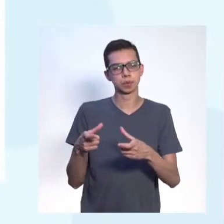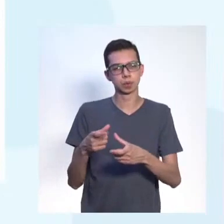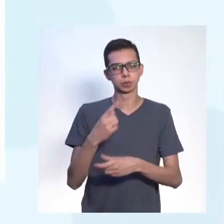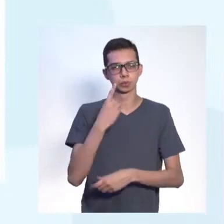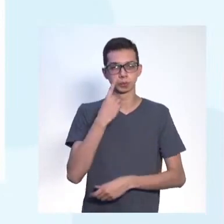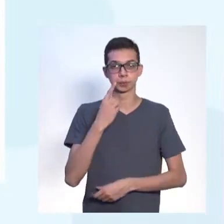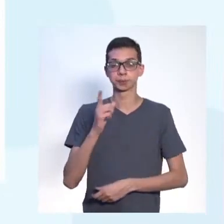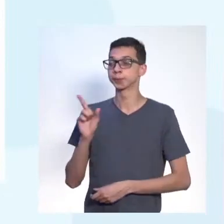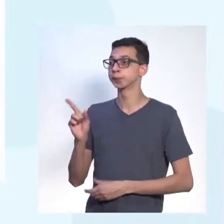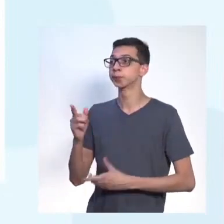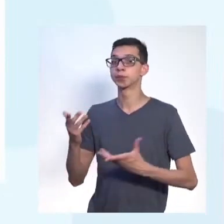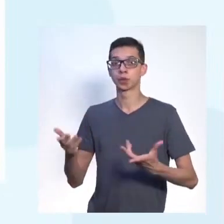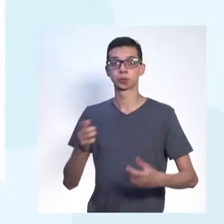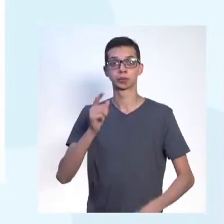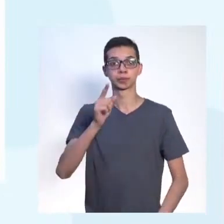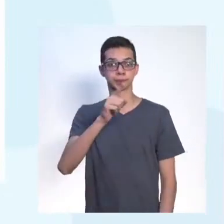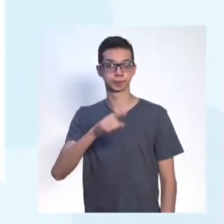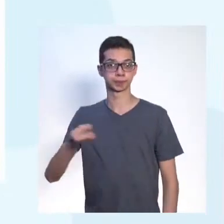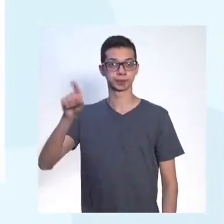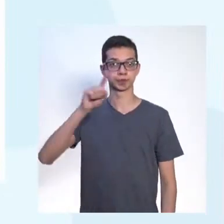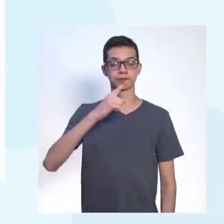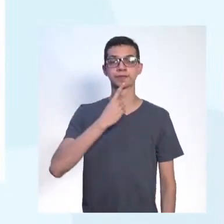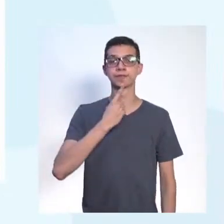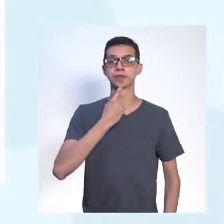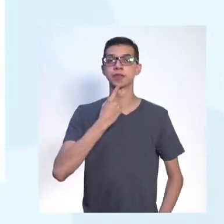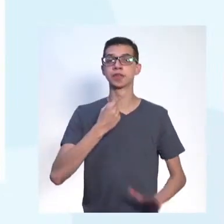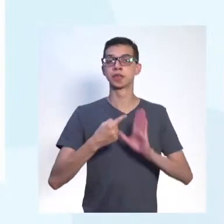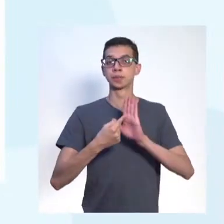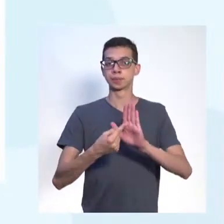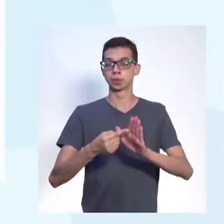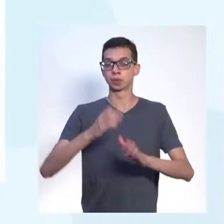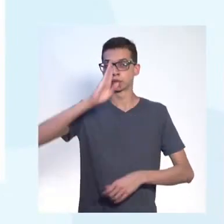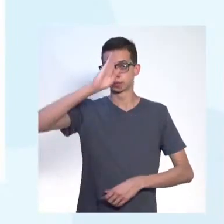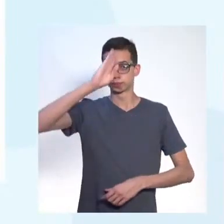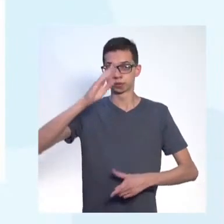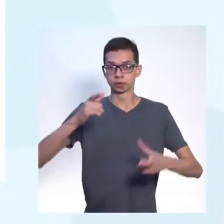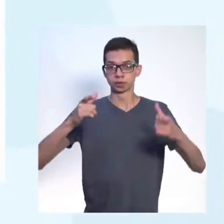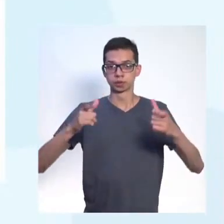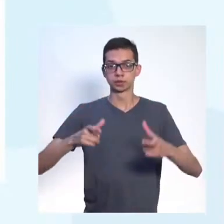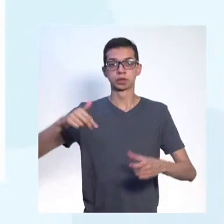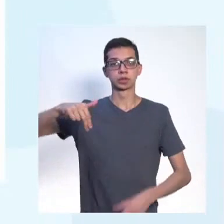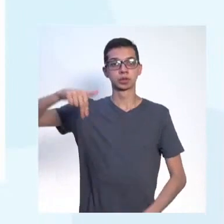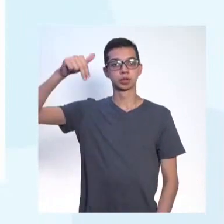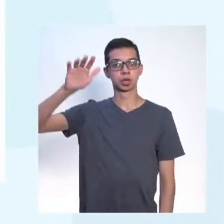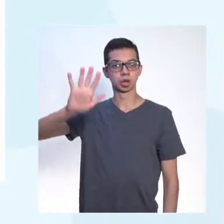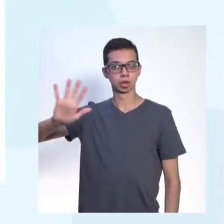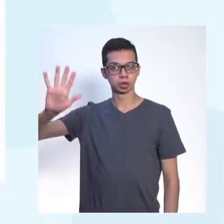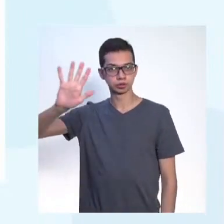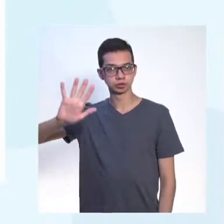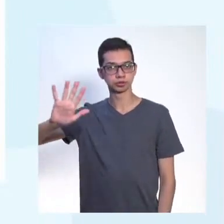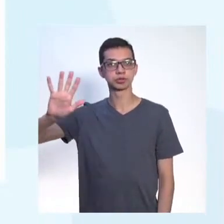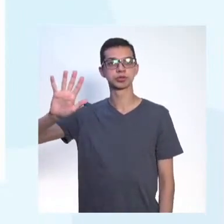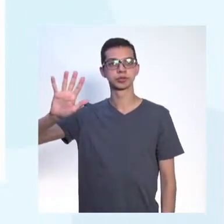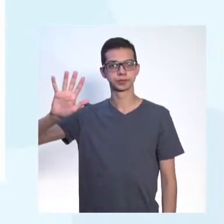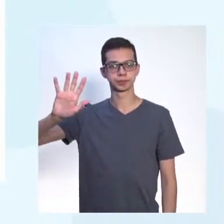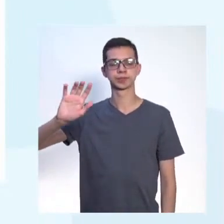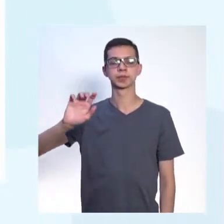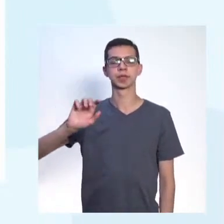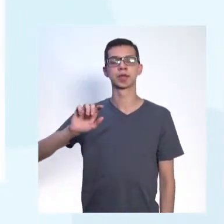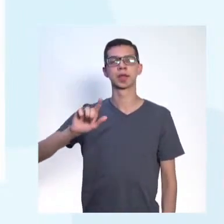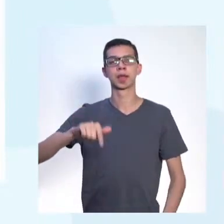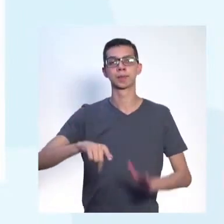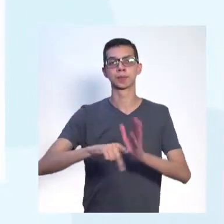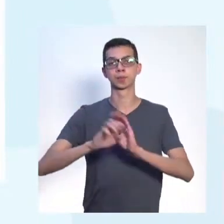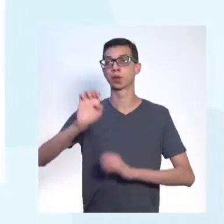estou grifando aqui para vocês regiões principalmente do hemisfério norte, né, que são regiões aí do continente